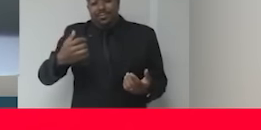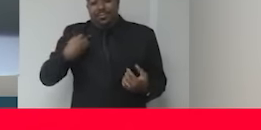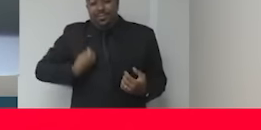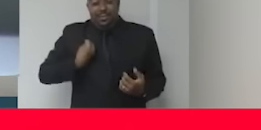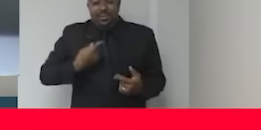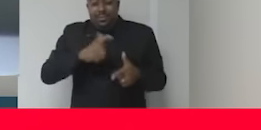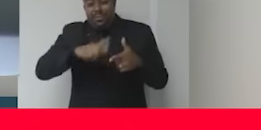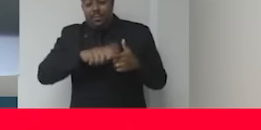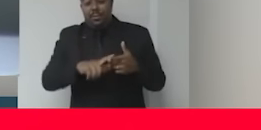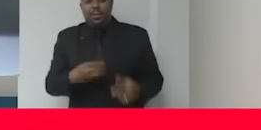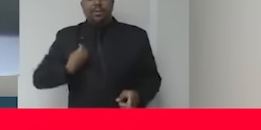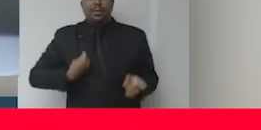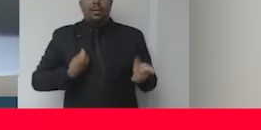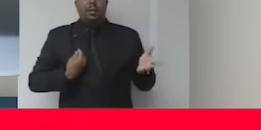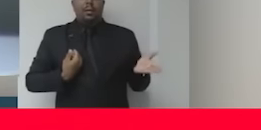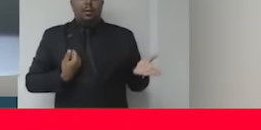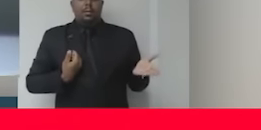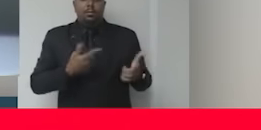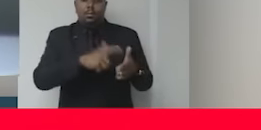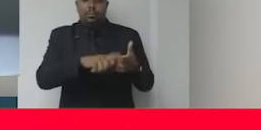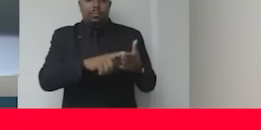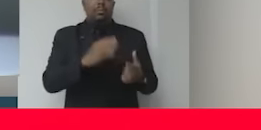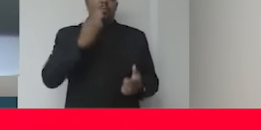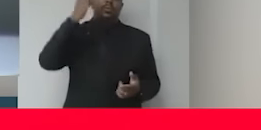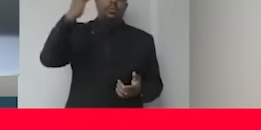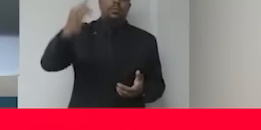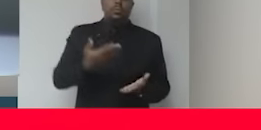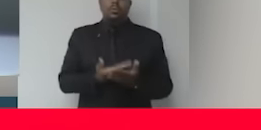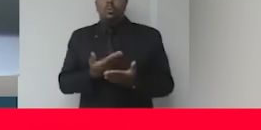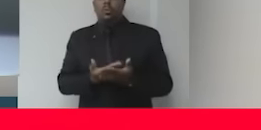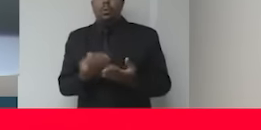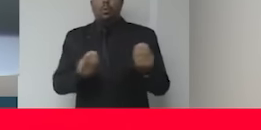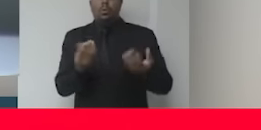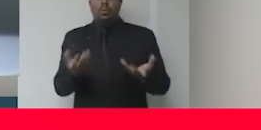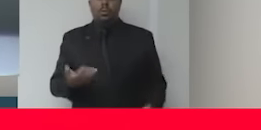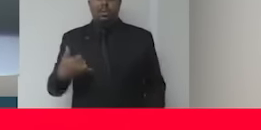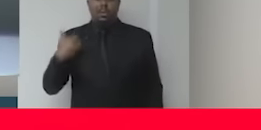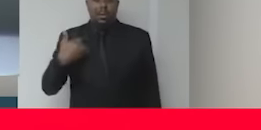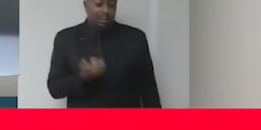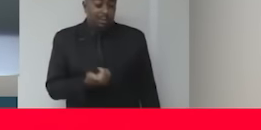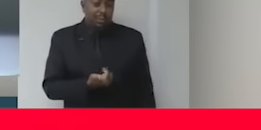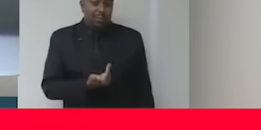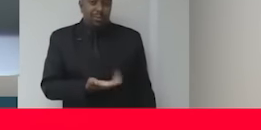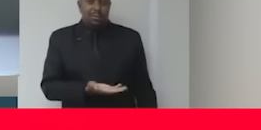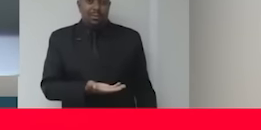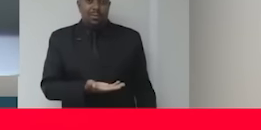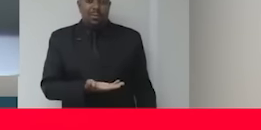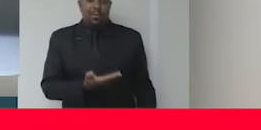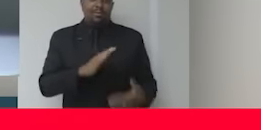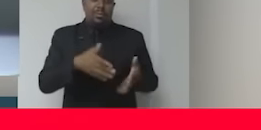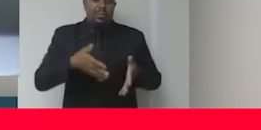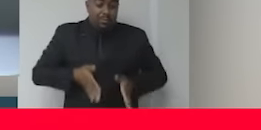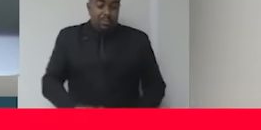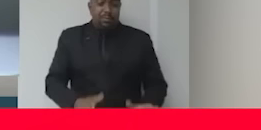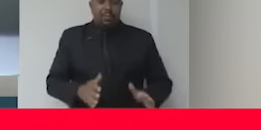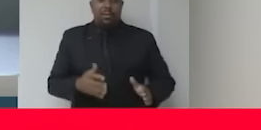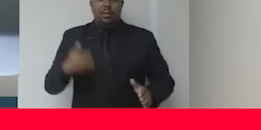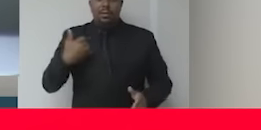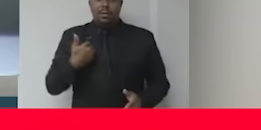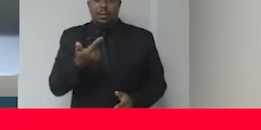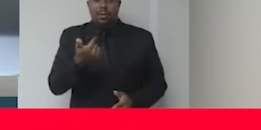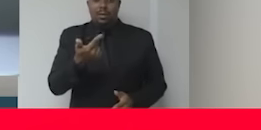estudar, não tem um futuro. Está ali, com 12 anos de idade, 13 quando pariu, cuidando de uma criança. Esta